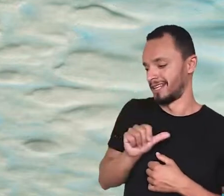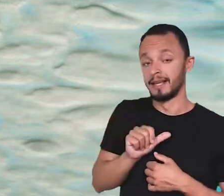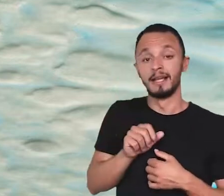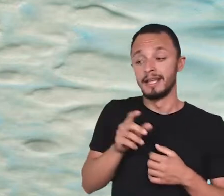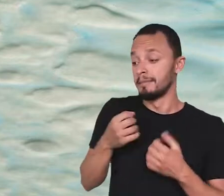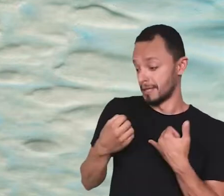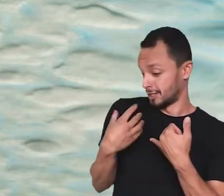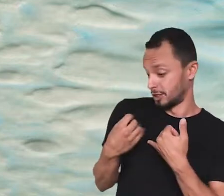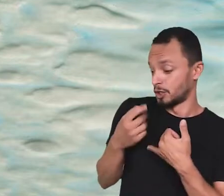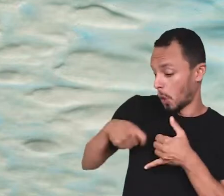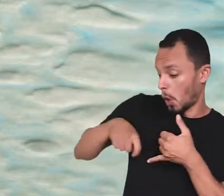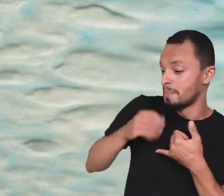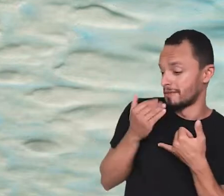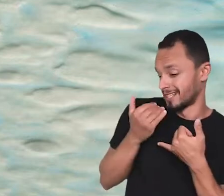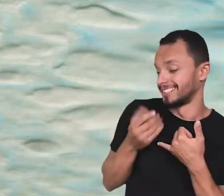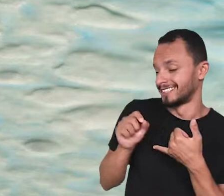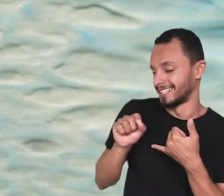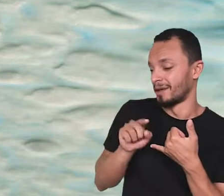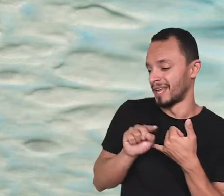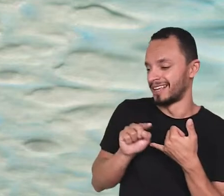que ela faz.